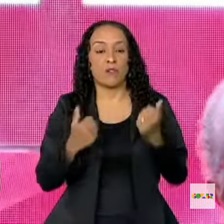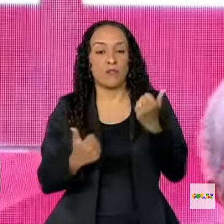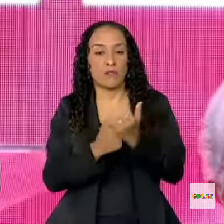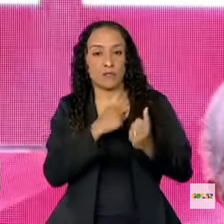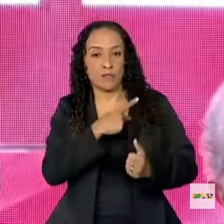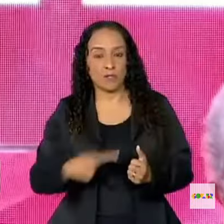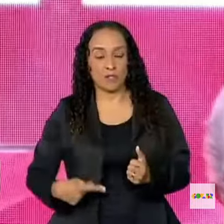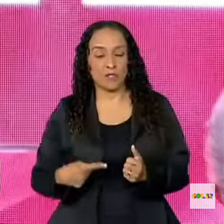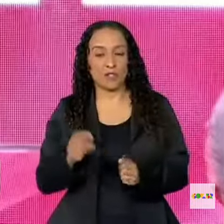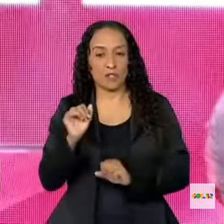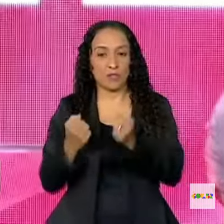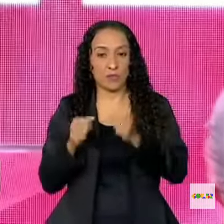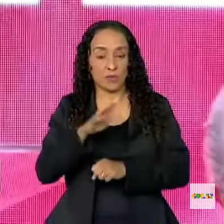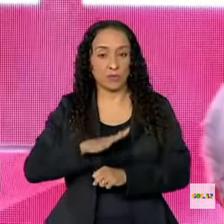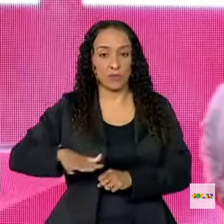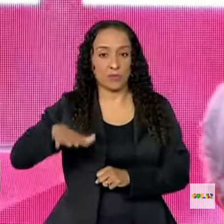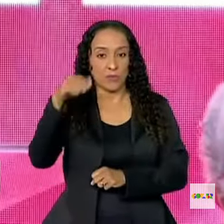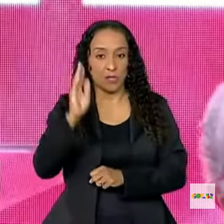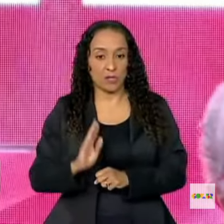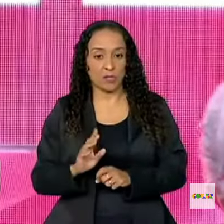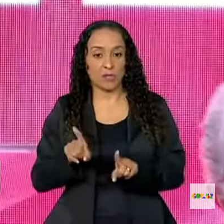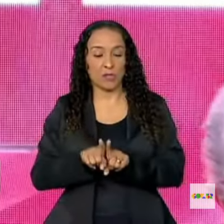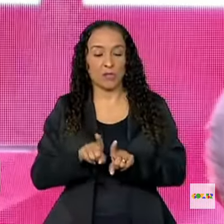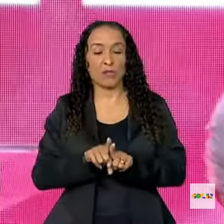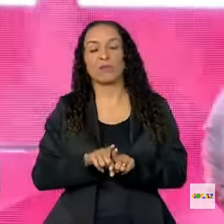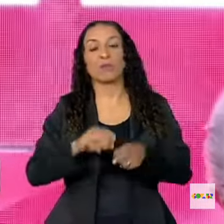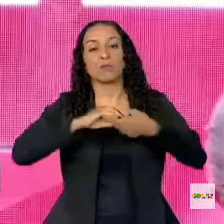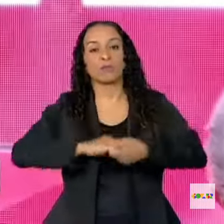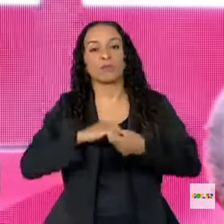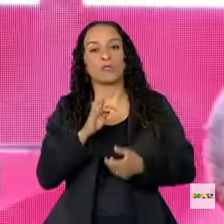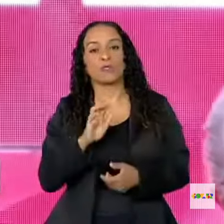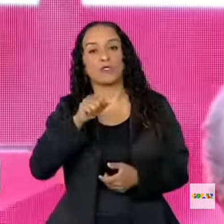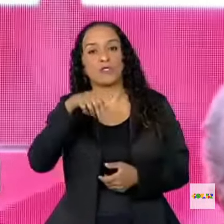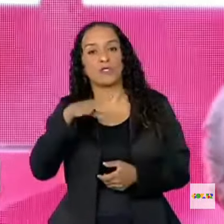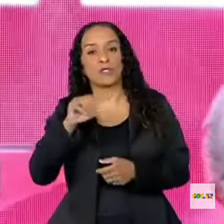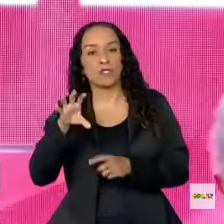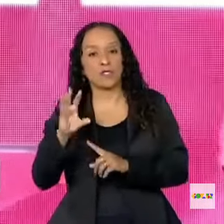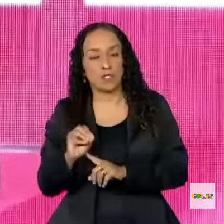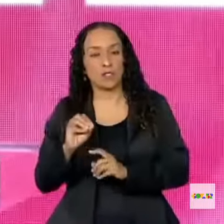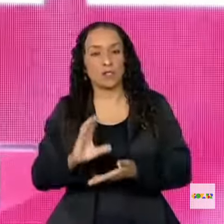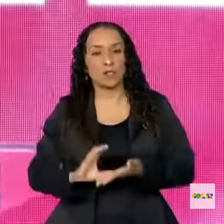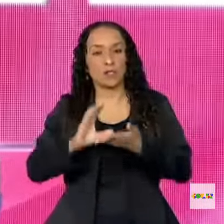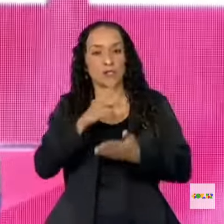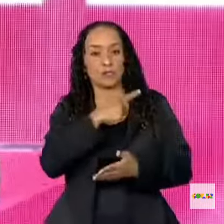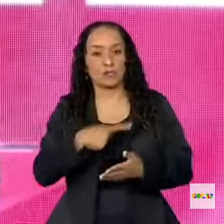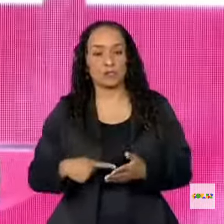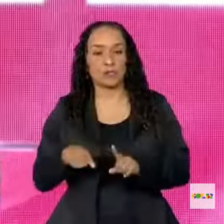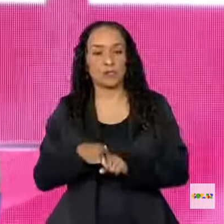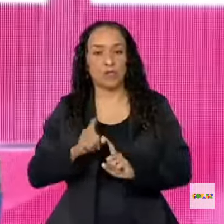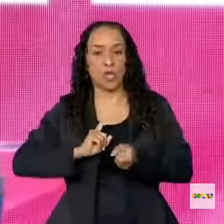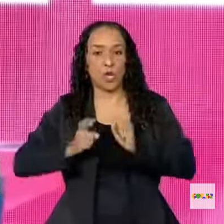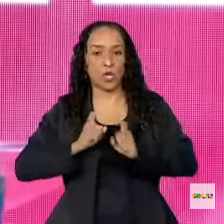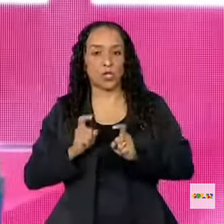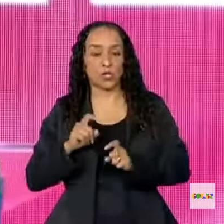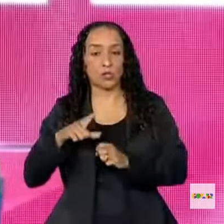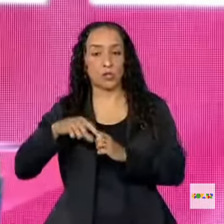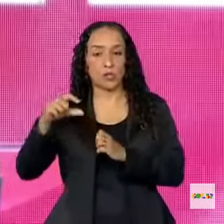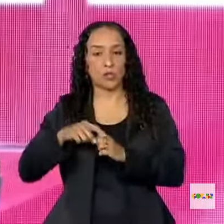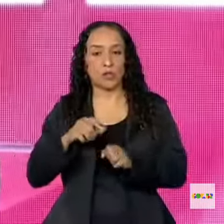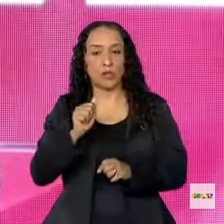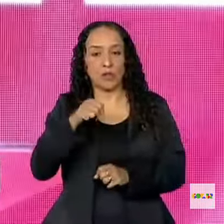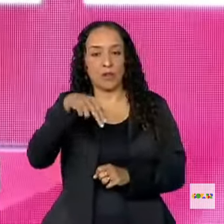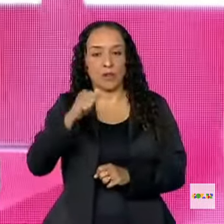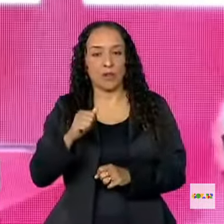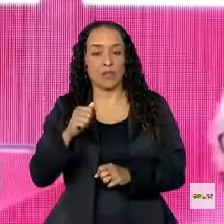Indústria Brasileira cumprimentar o Francisco servantes Presidente do Conselho e coordenador Empresarial a Ana